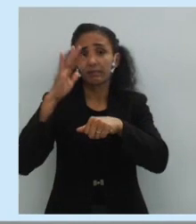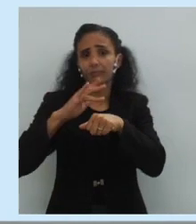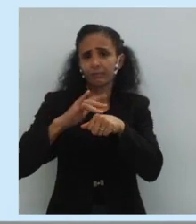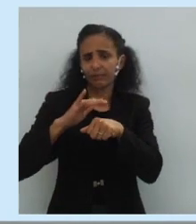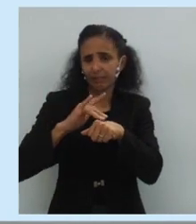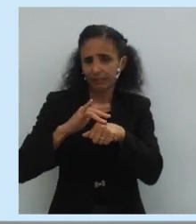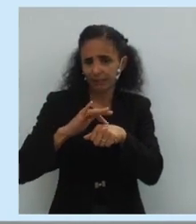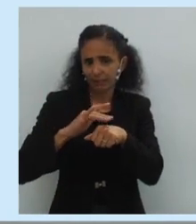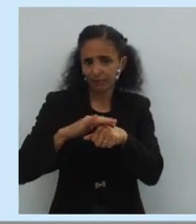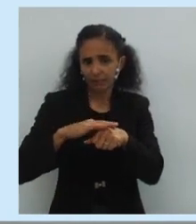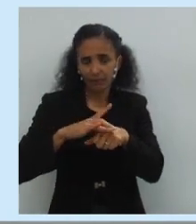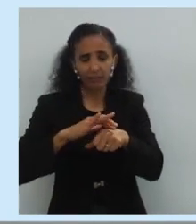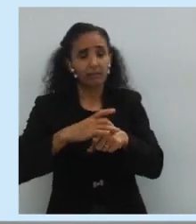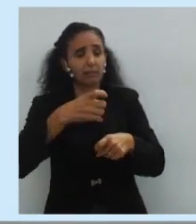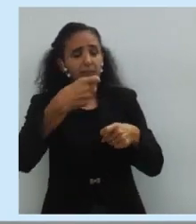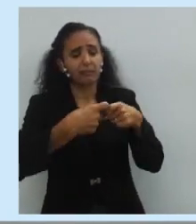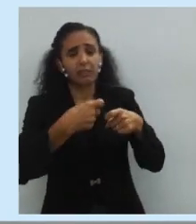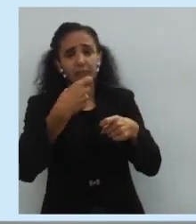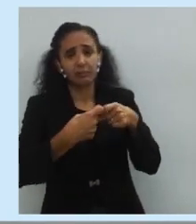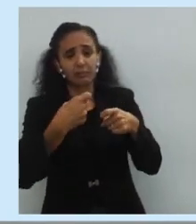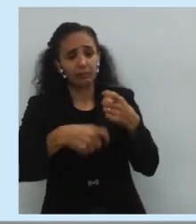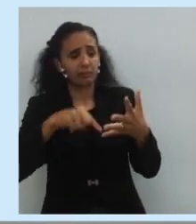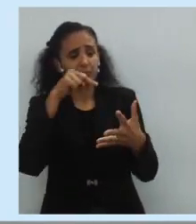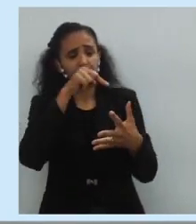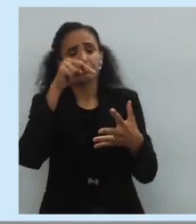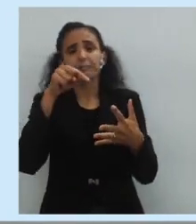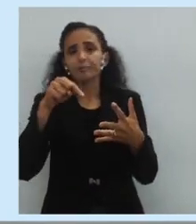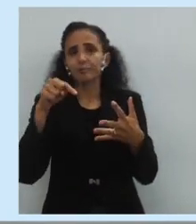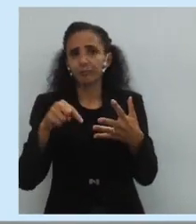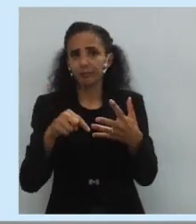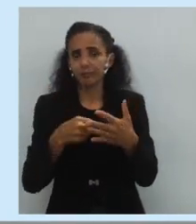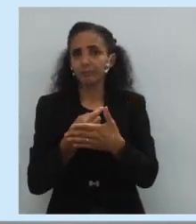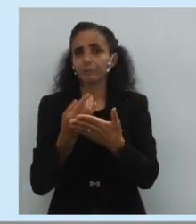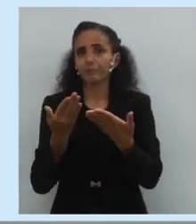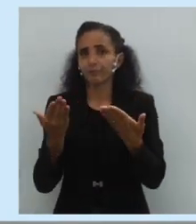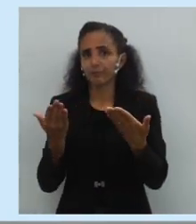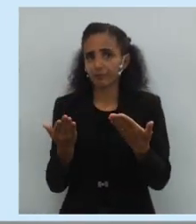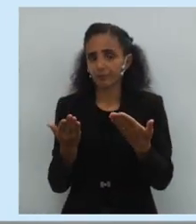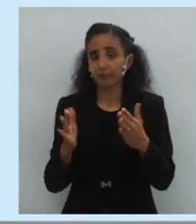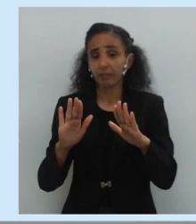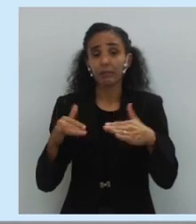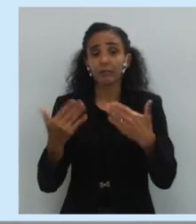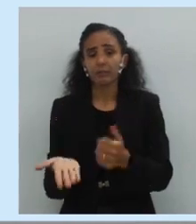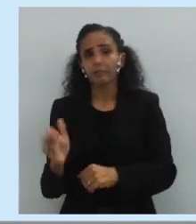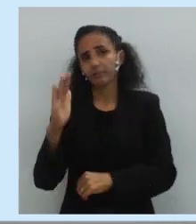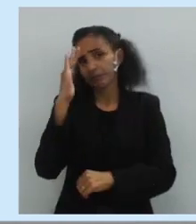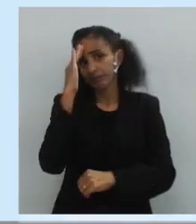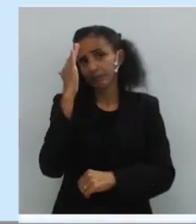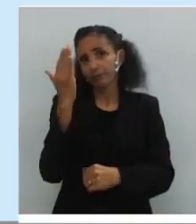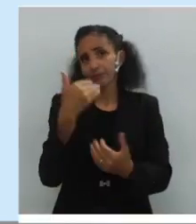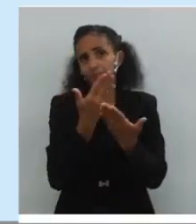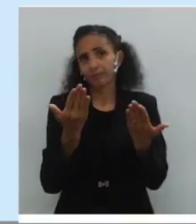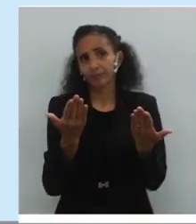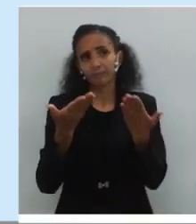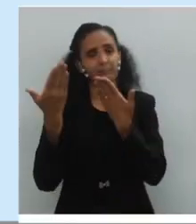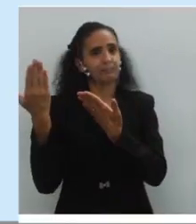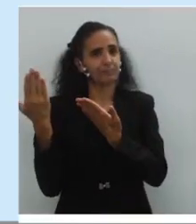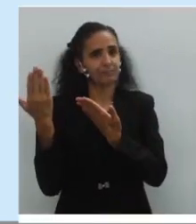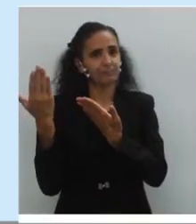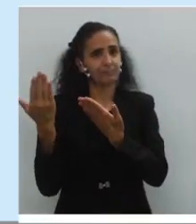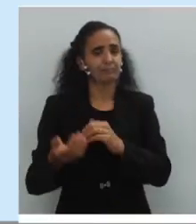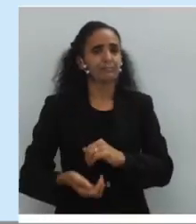falando sobre as infecções que são sexualmente transmissíveis. Bora ver quais são as